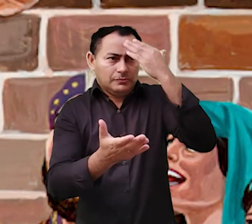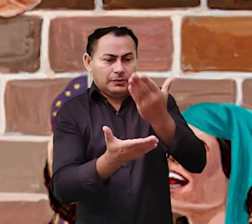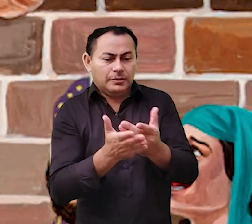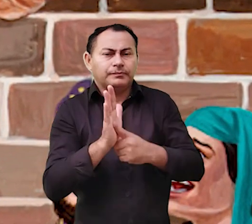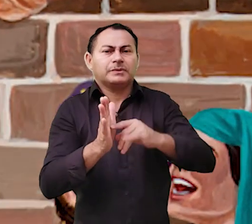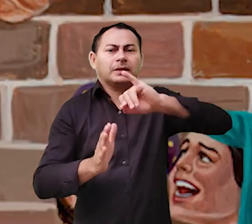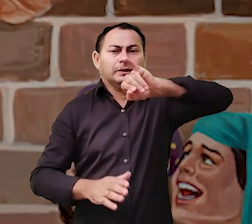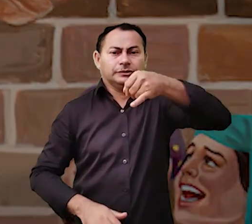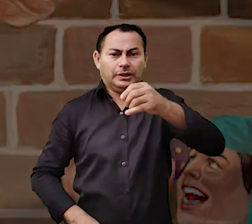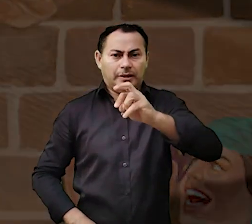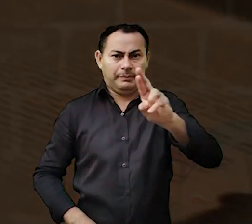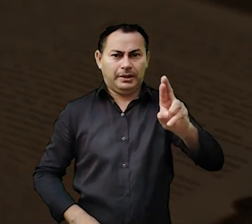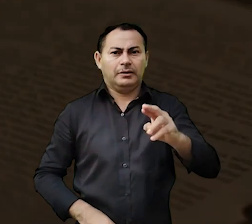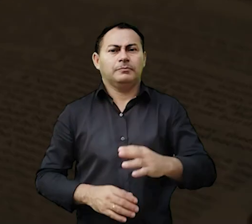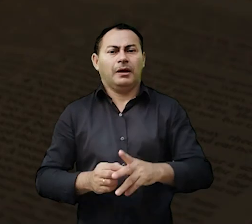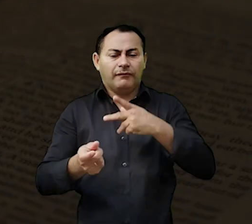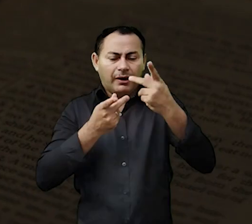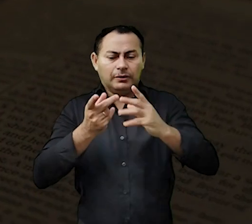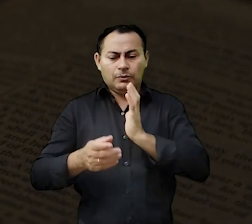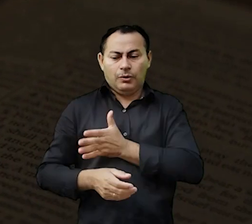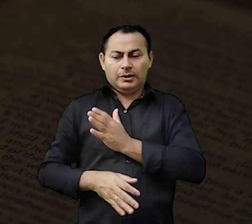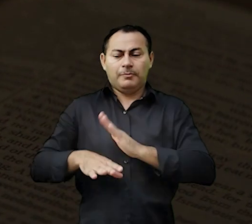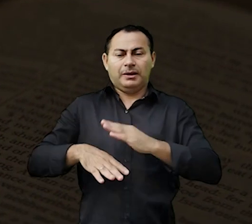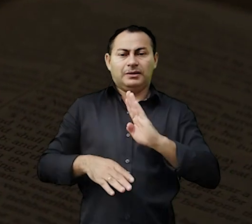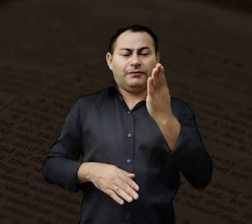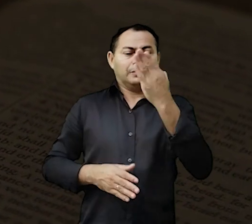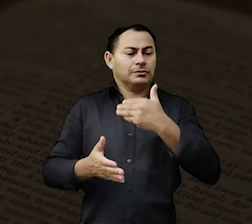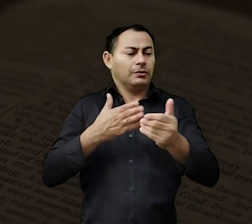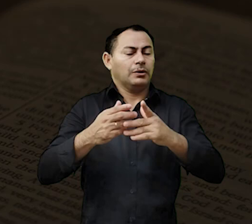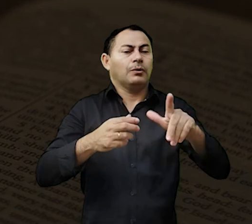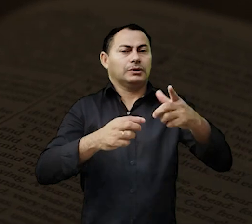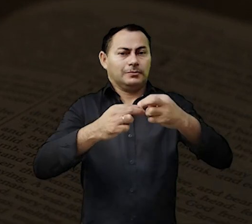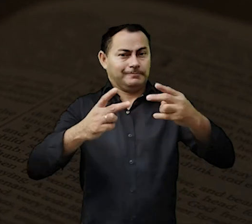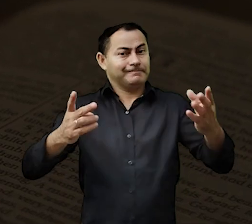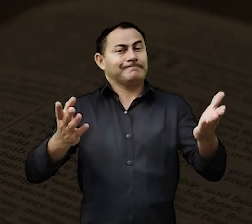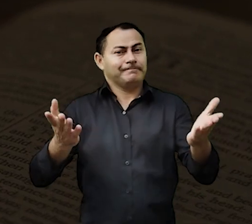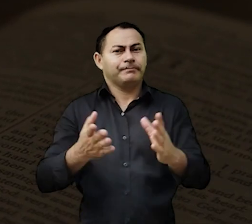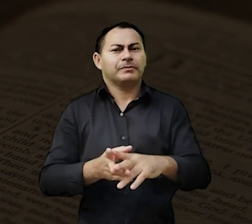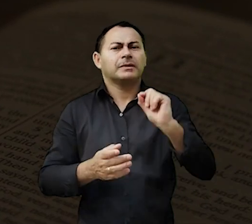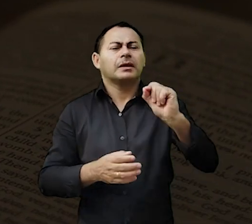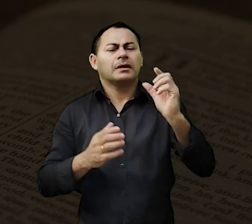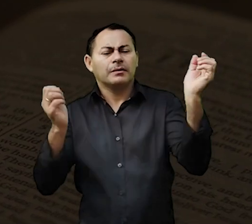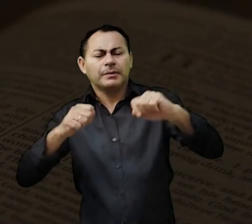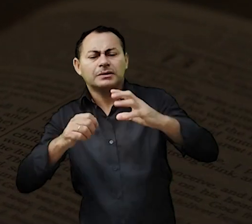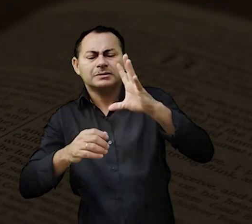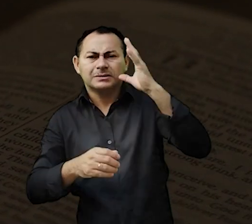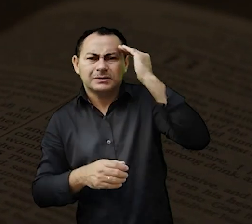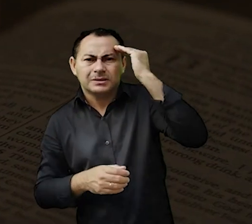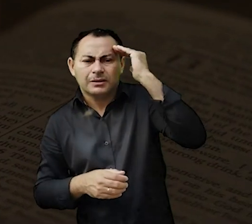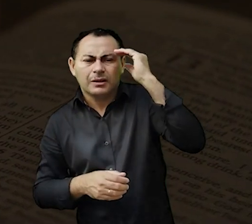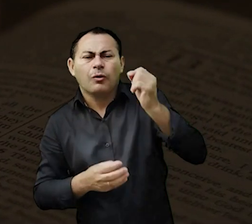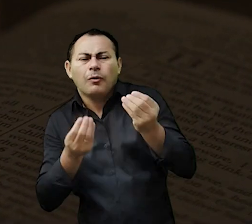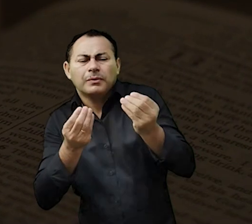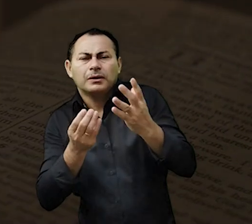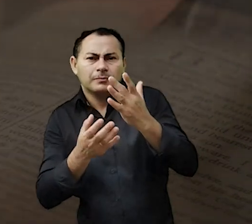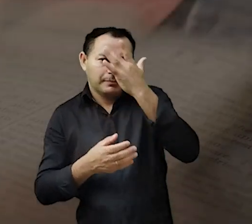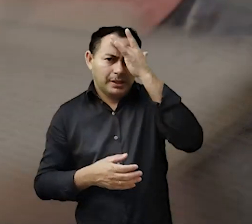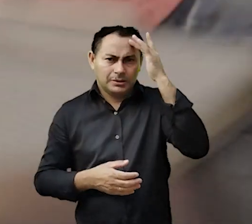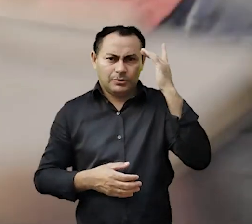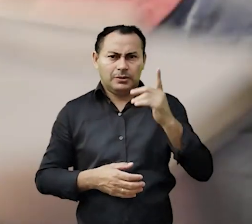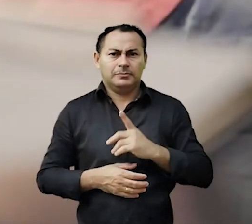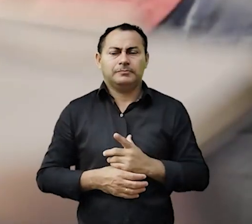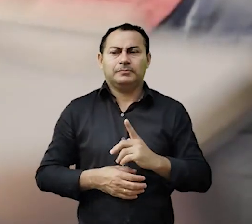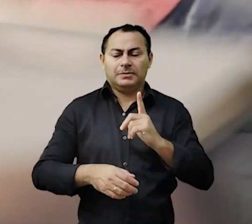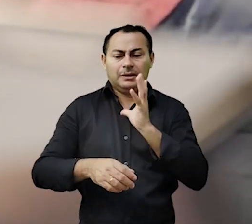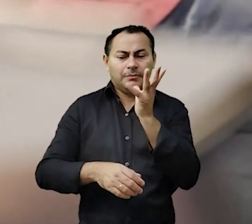profecia, Jeremias afirma, o coração é mais enganoso que qualquer outra coisa. Quem é capaz de compreendê-lo? As